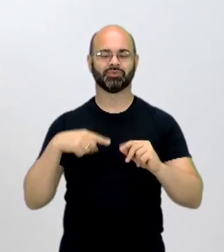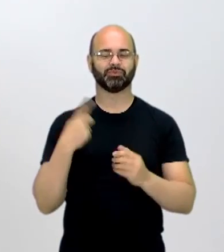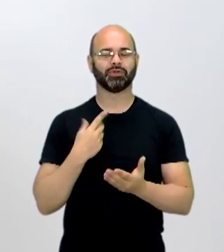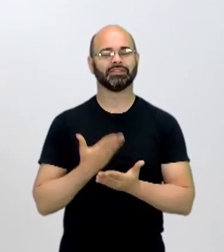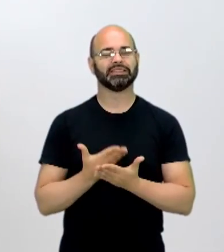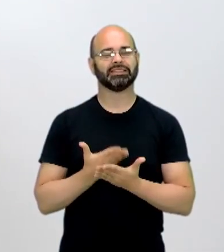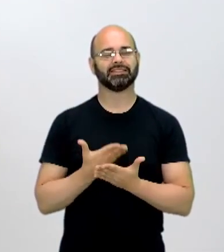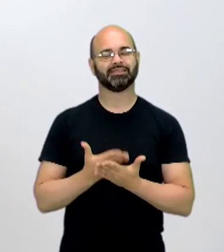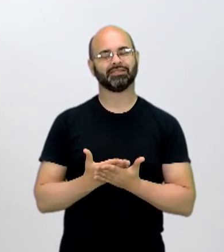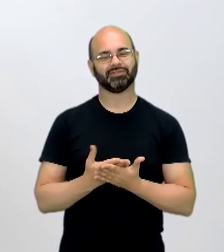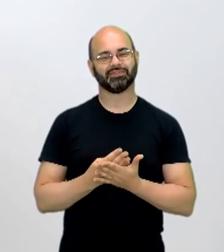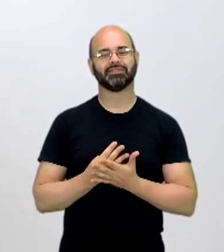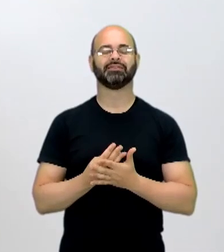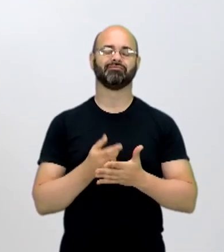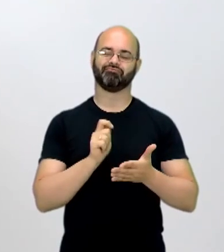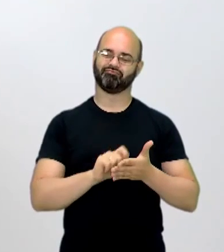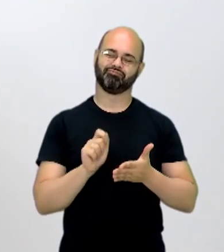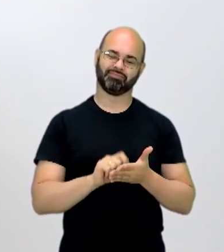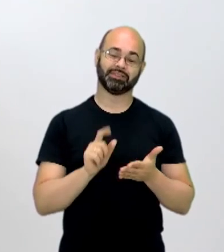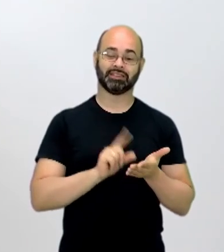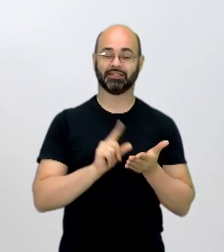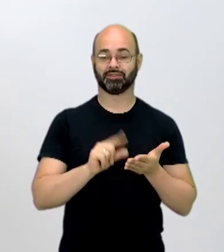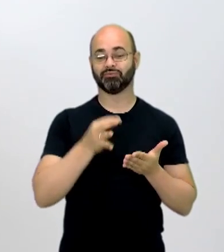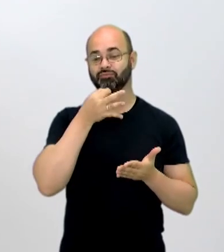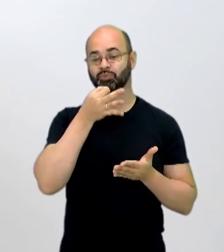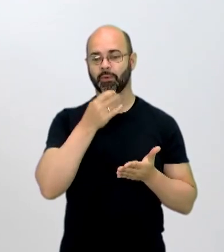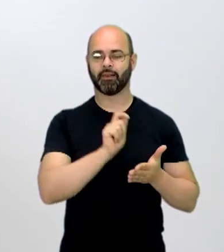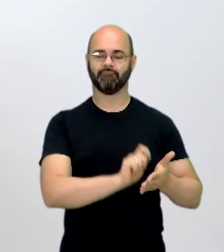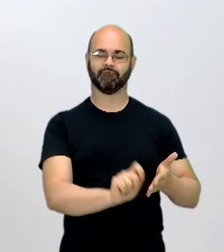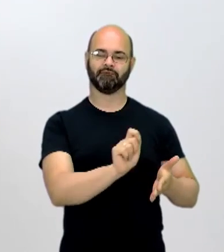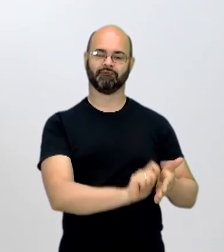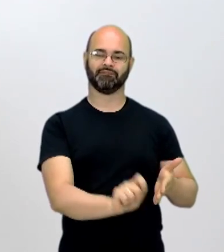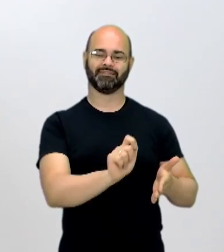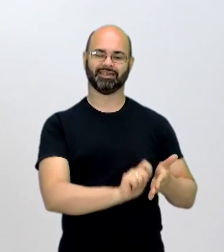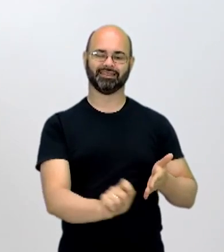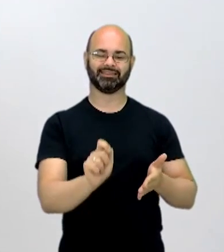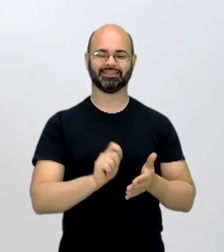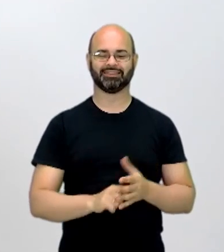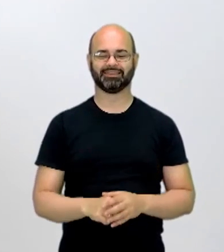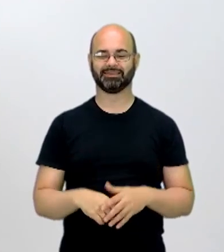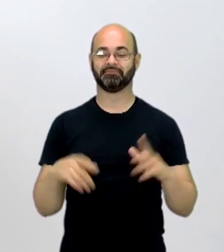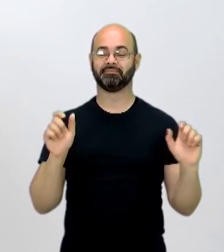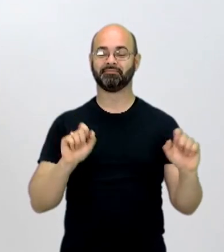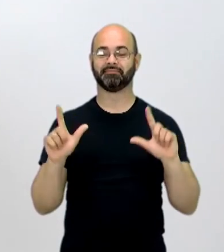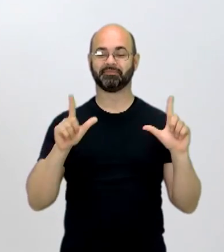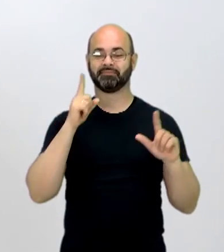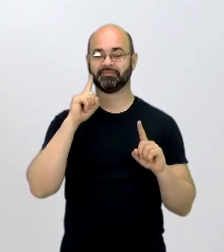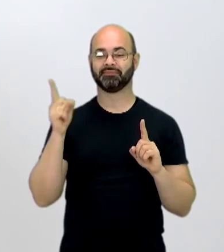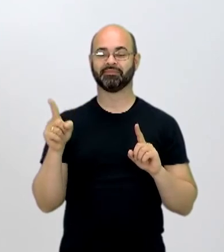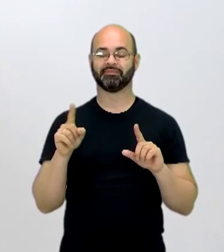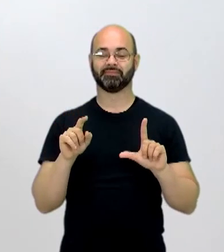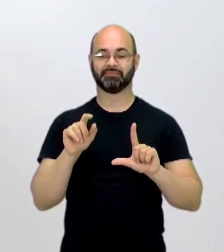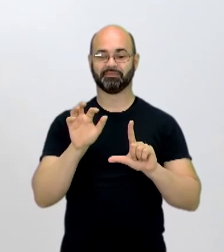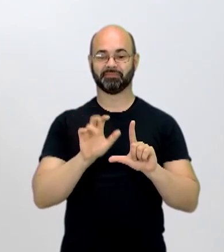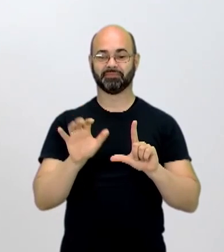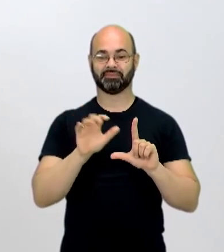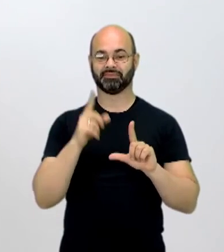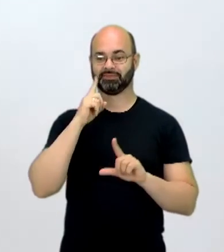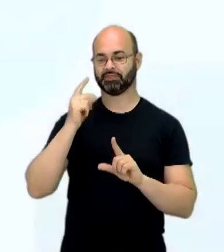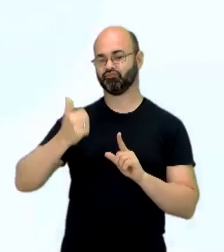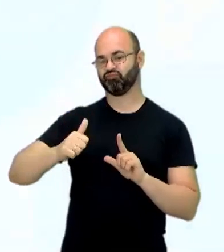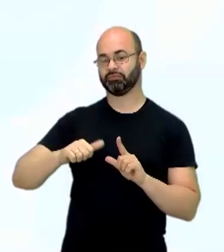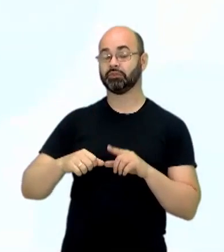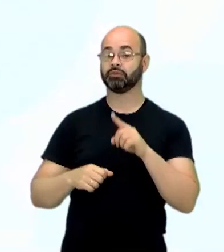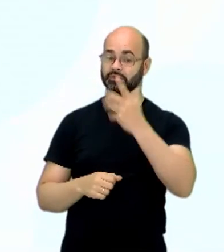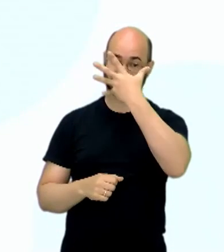estudando. Fazer aí a escrita de um artigo de opinião. Legal? Então, na tela para vocês o QR Code de avaliação. Não se esqueçam